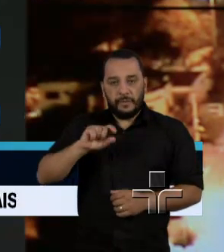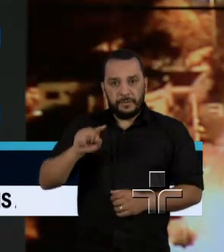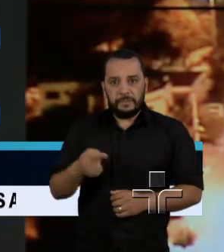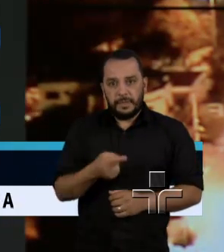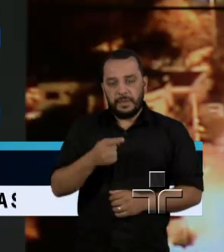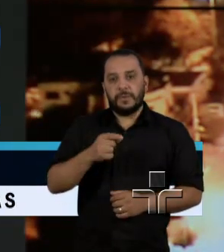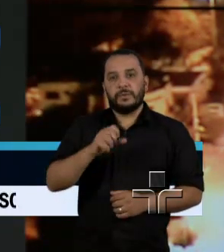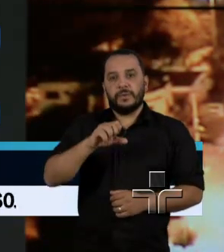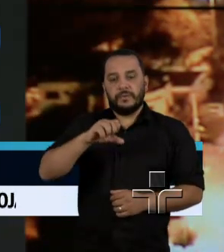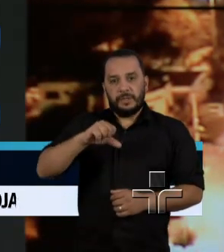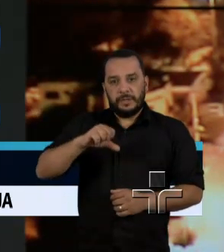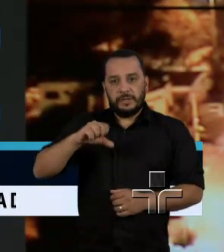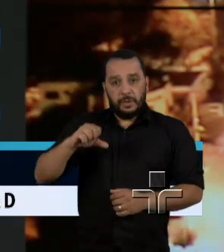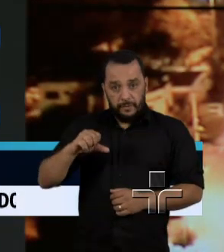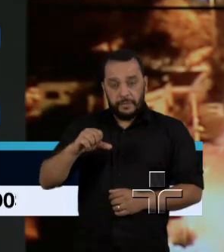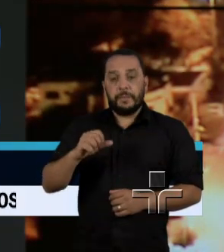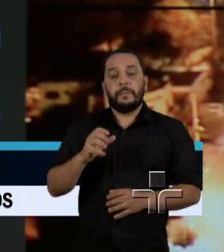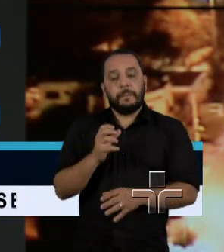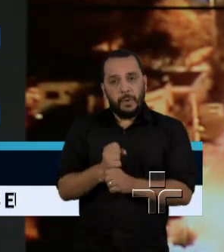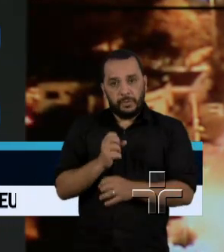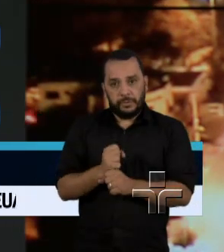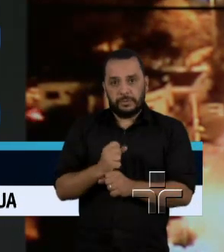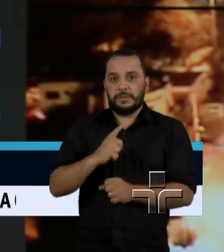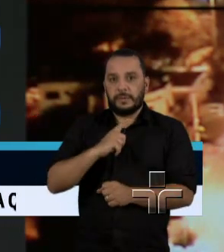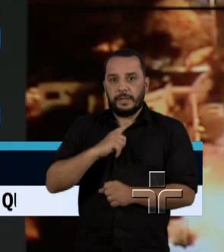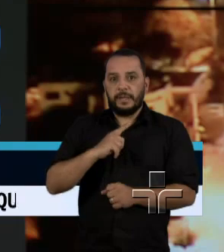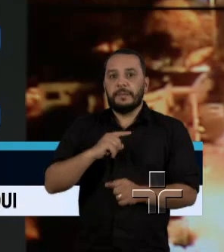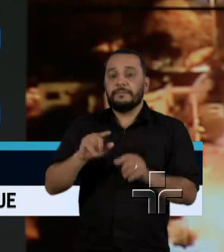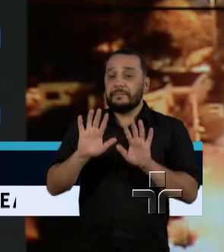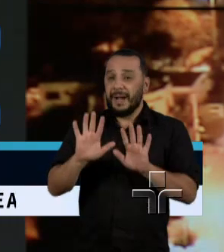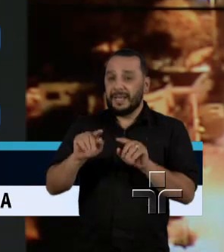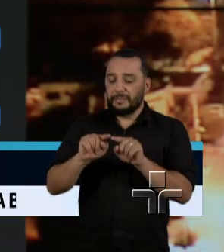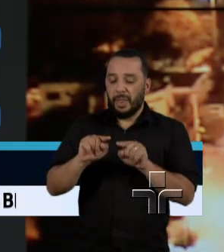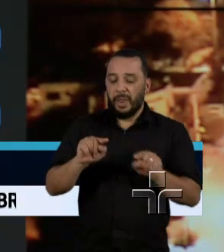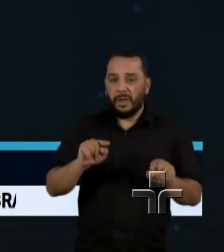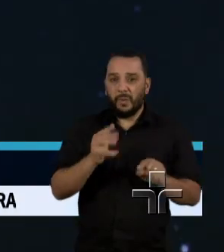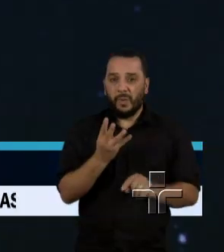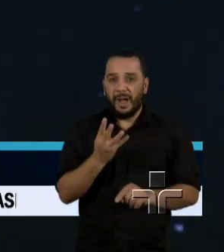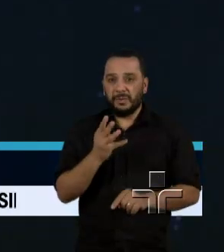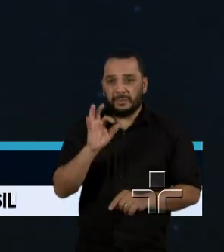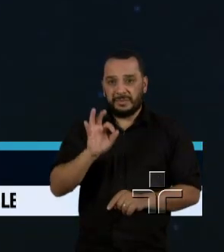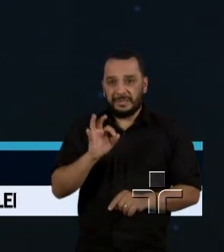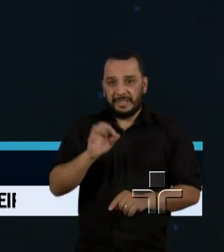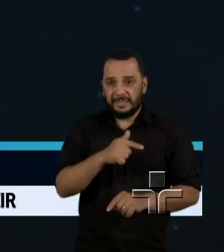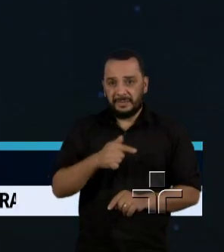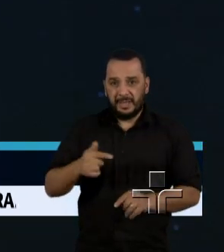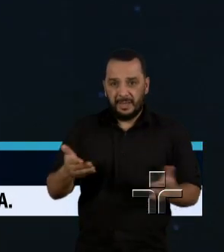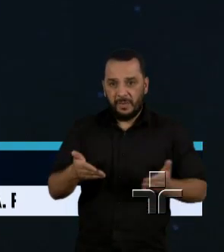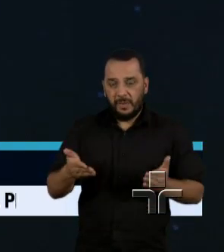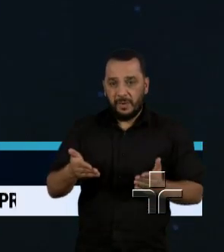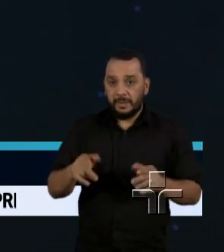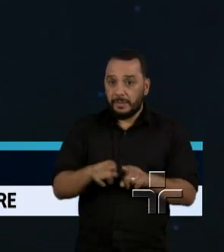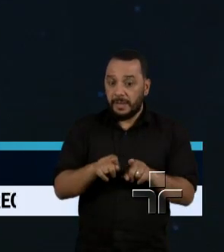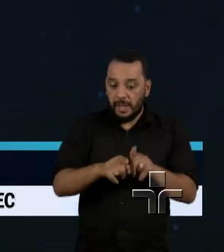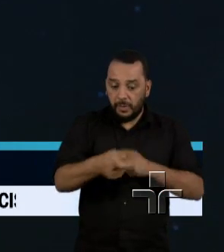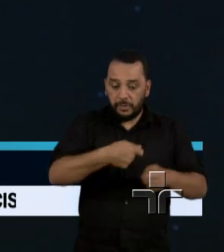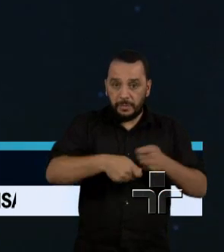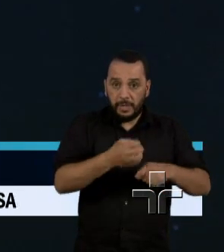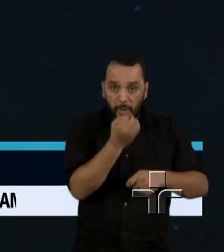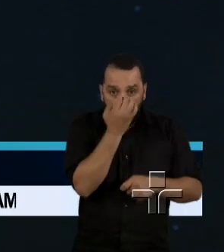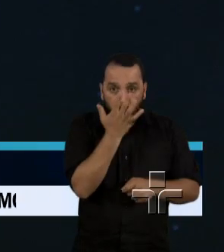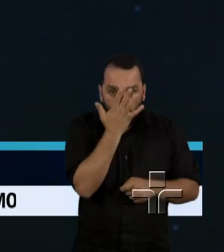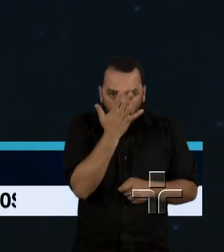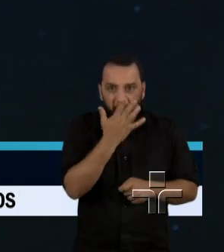do avanço, o índice acumula queda de mais de 4% só nesta semana. A economia de Hong Kong recuou e está próxima